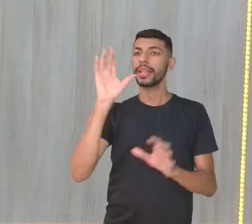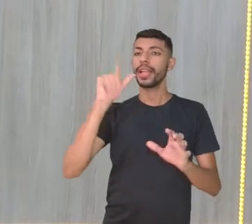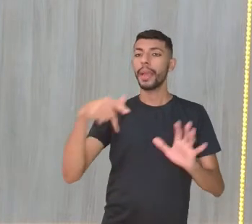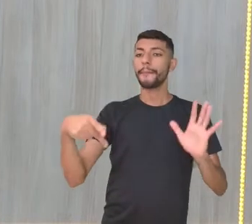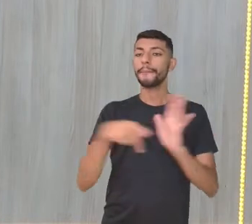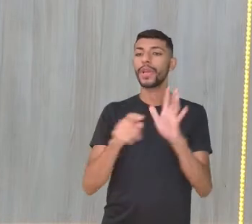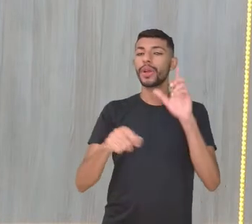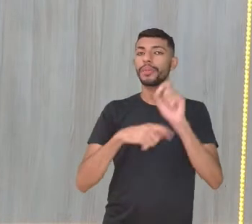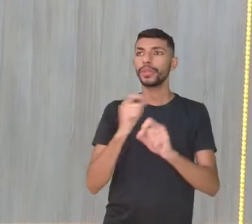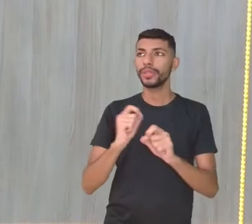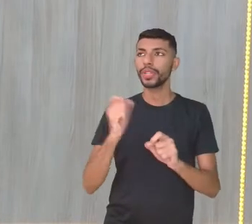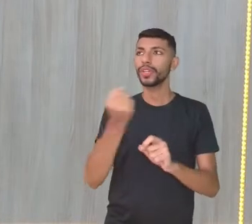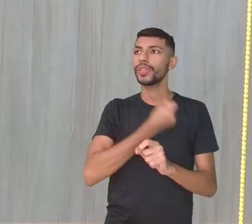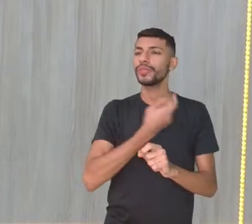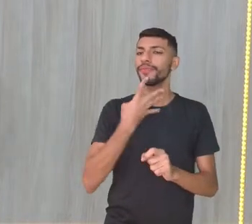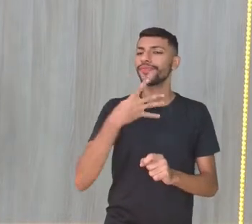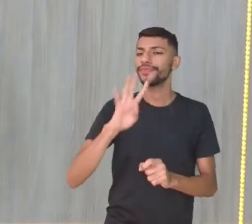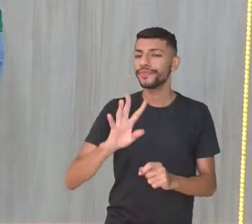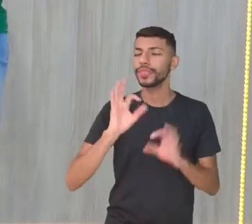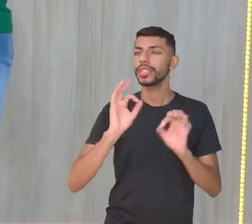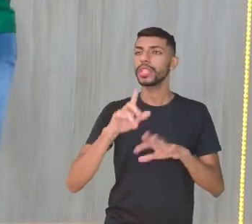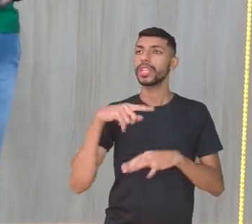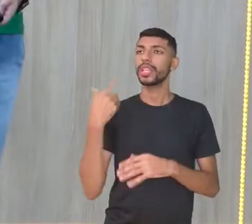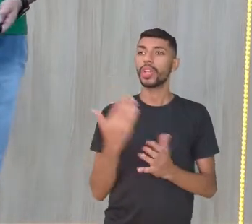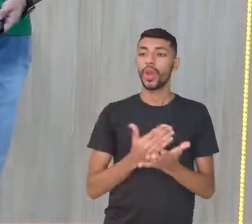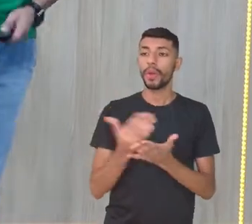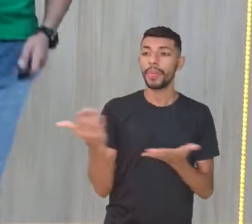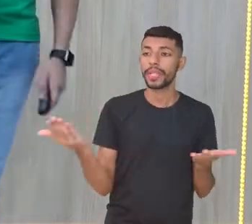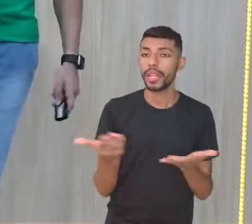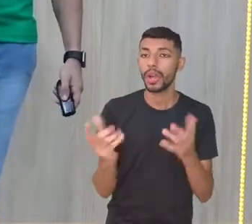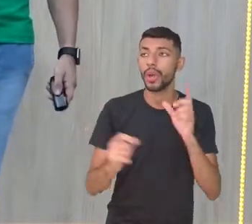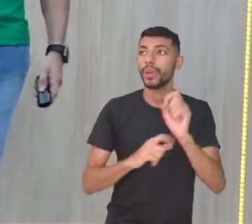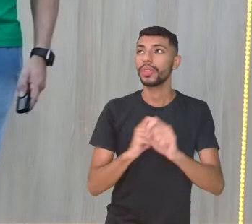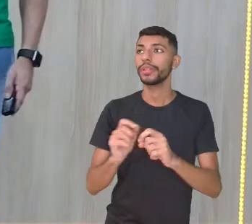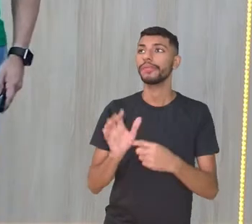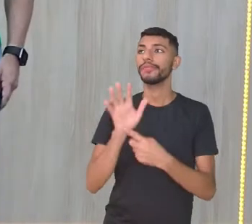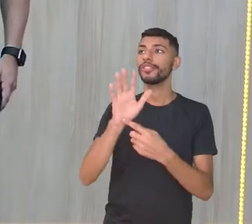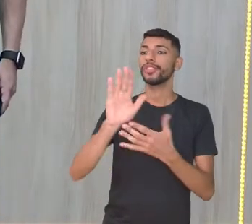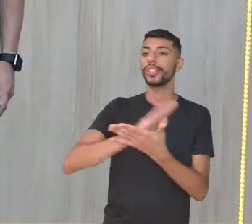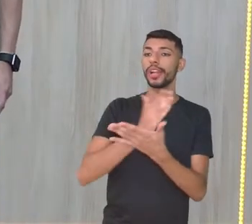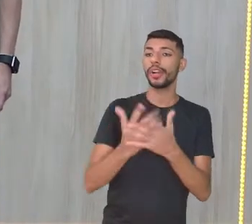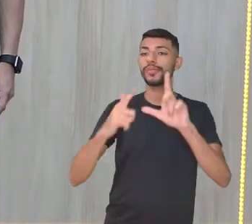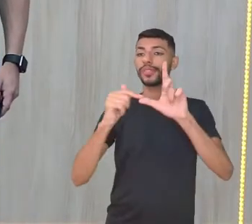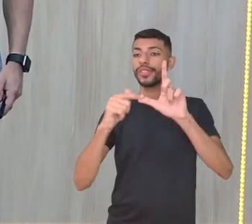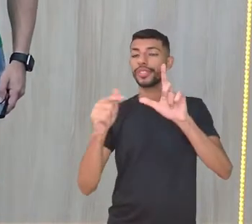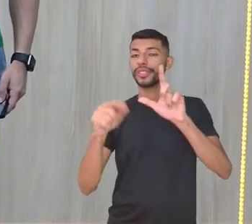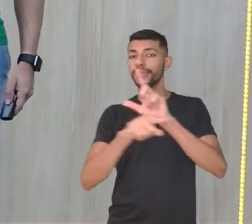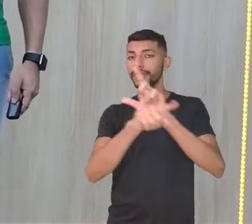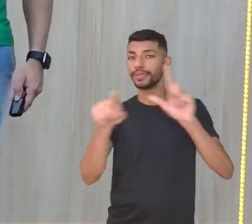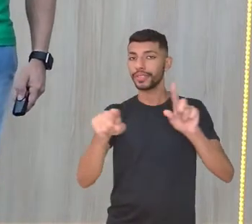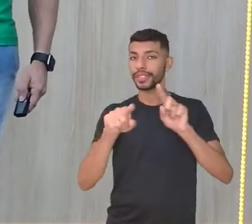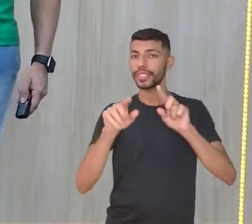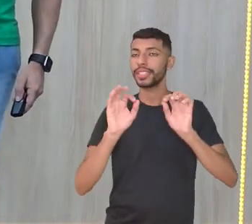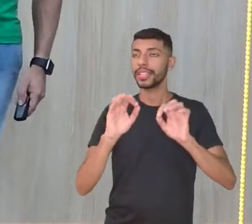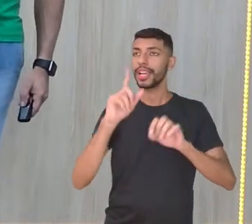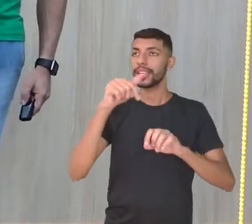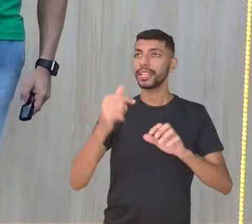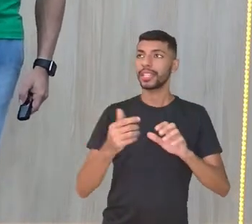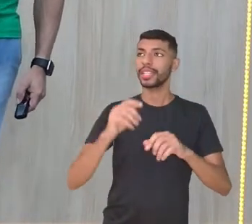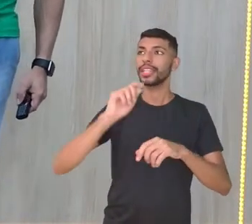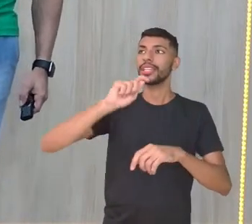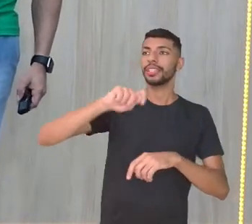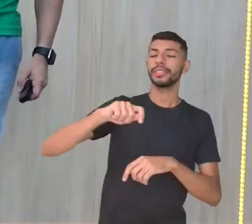dos termos desconhecidos, onde a gente vai começar a mostrar aí algumas letrinhas para vocês que são chamadas